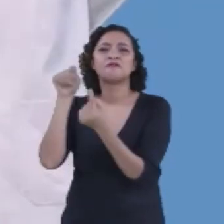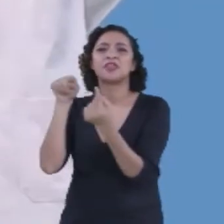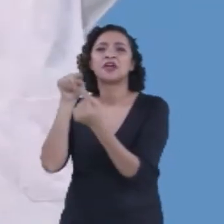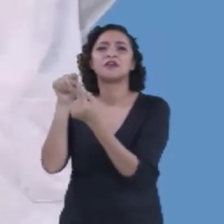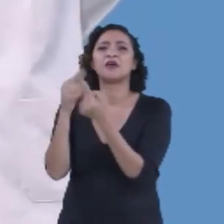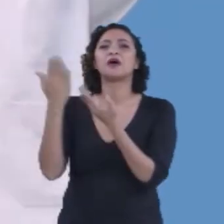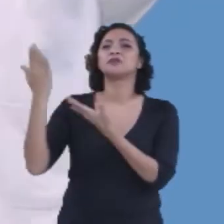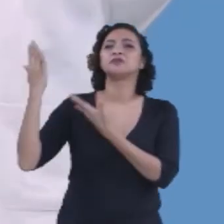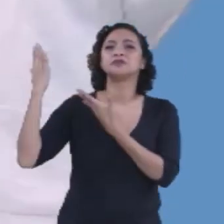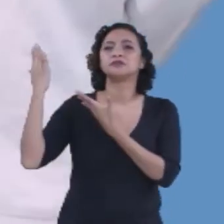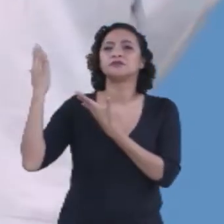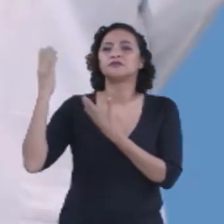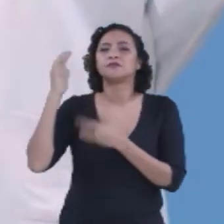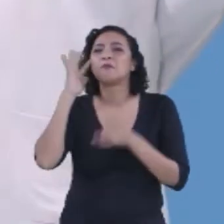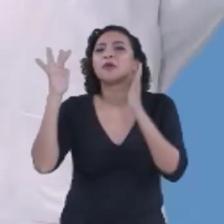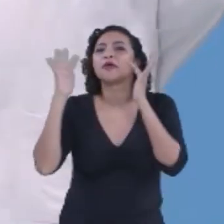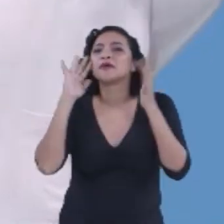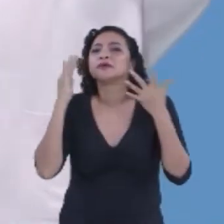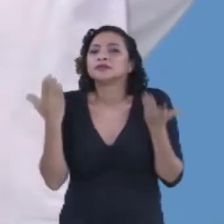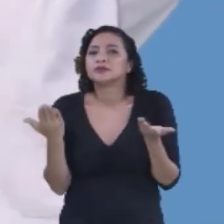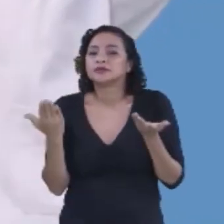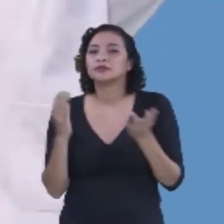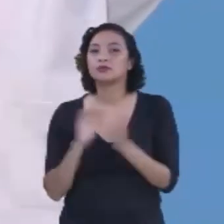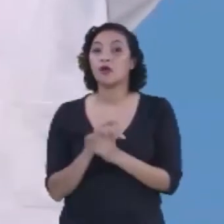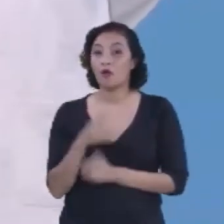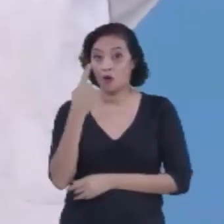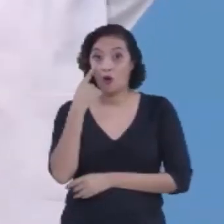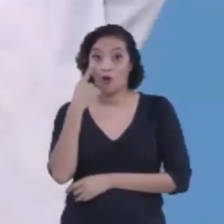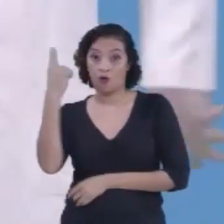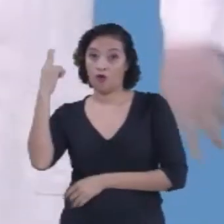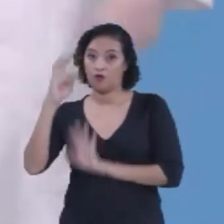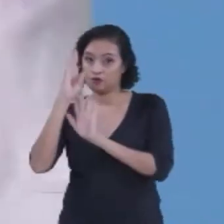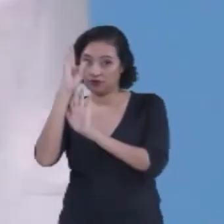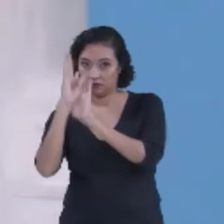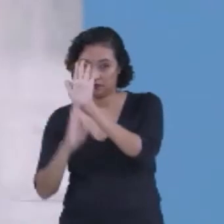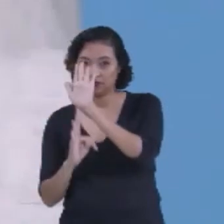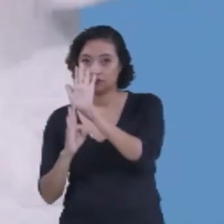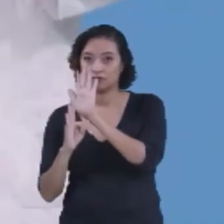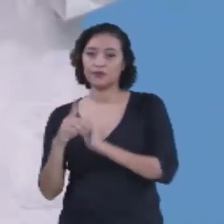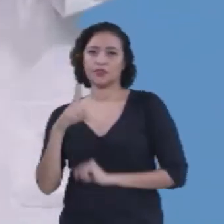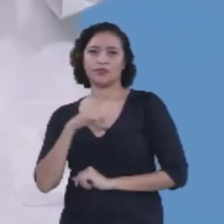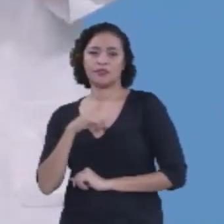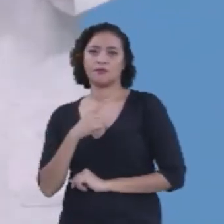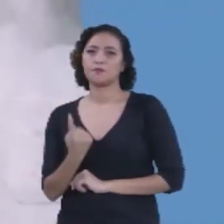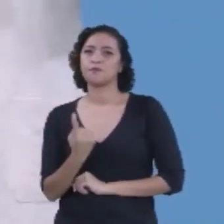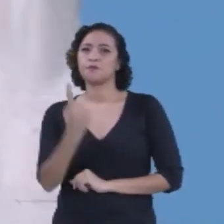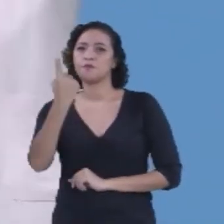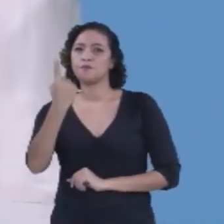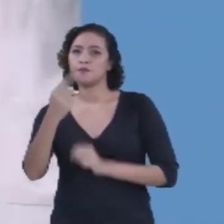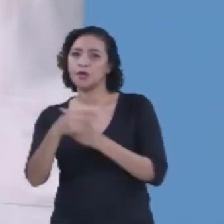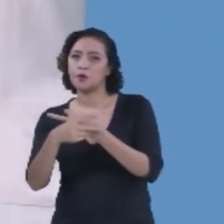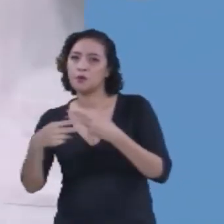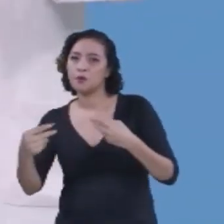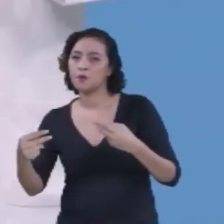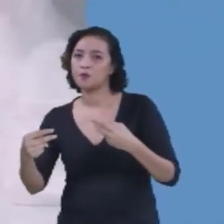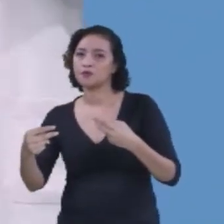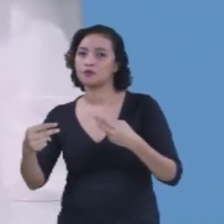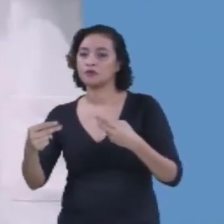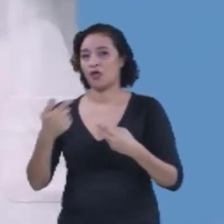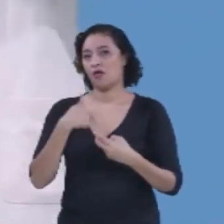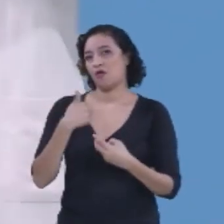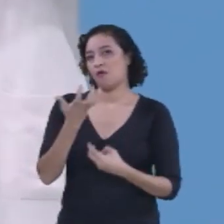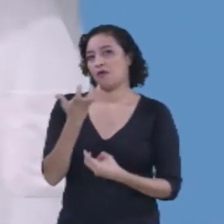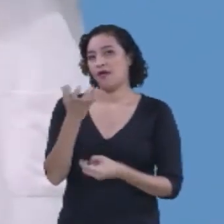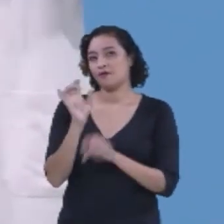aí, né? Então, observem que um texto como esse, olha só, se eu tenho um produto, né, que eu queira vender,